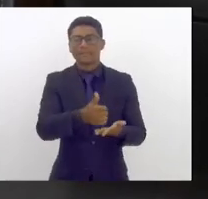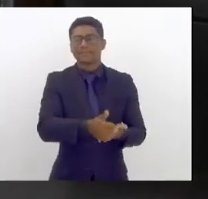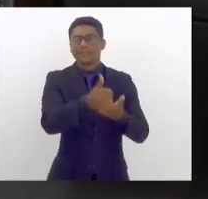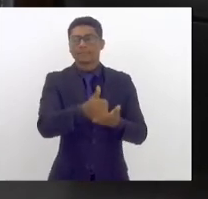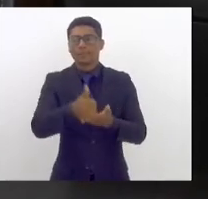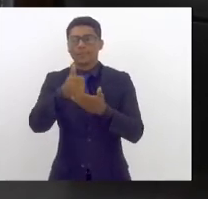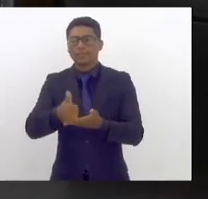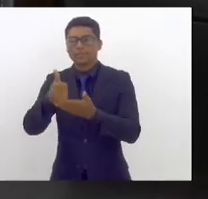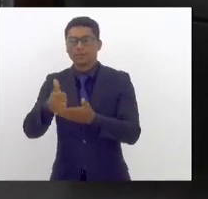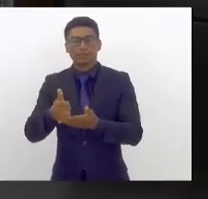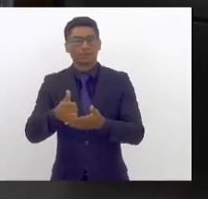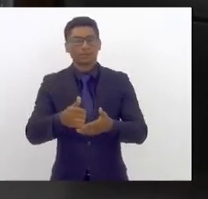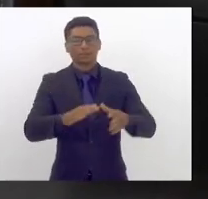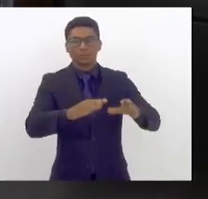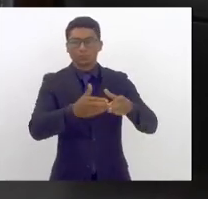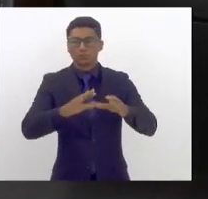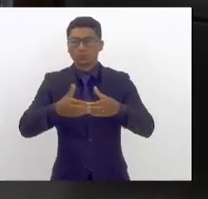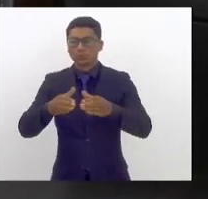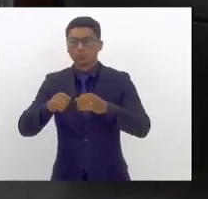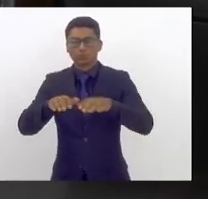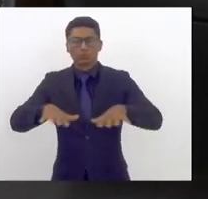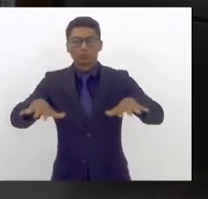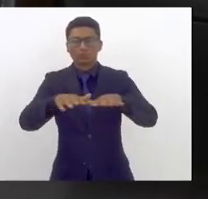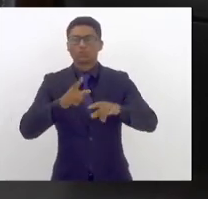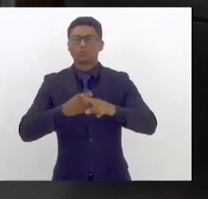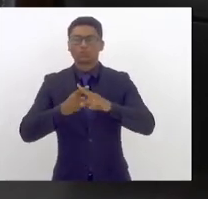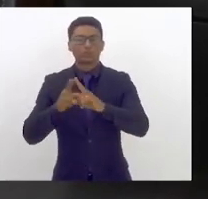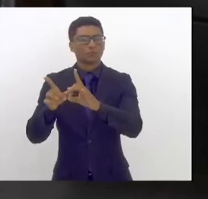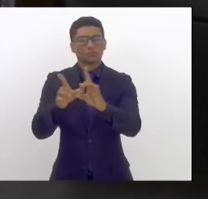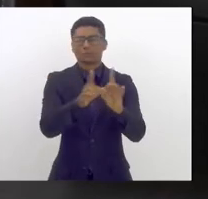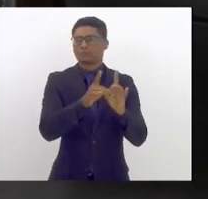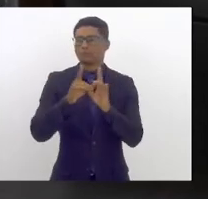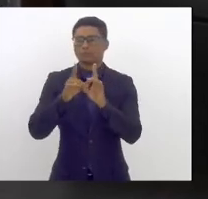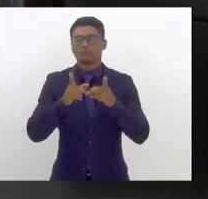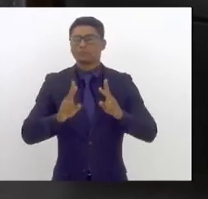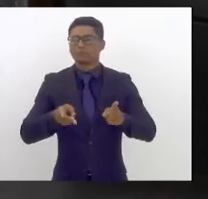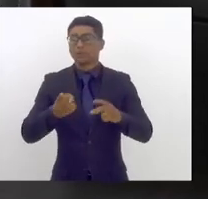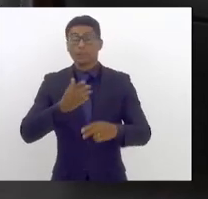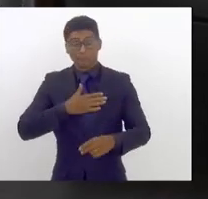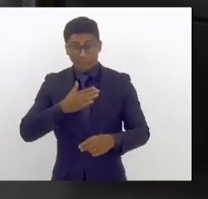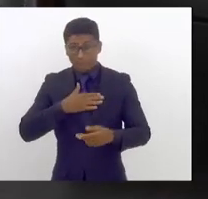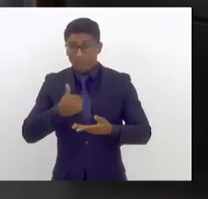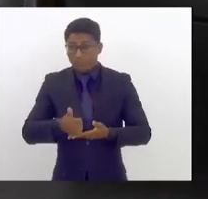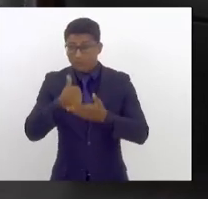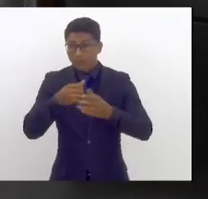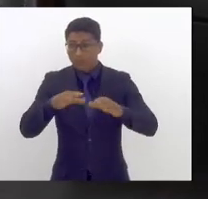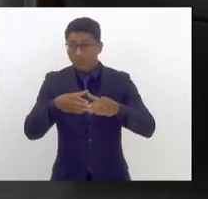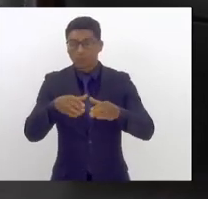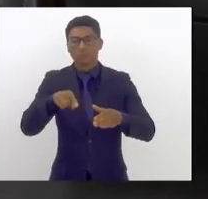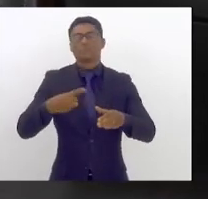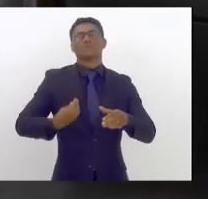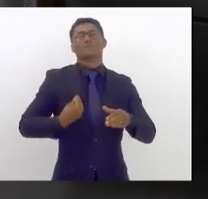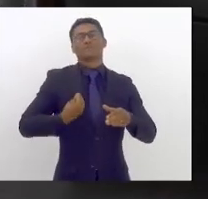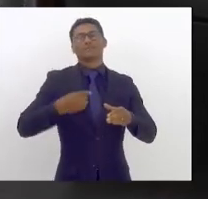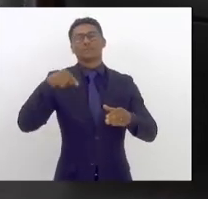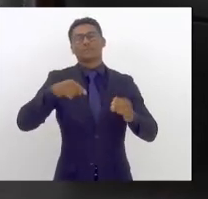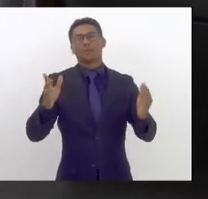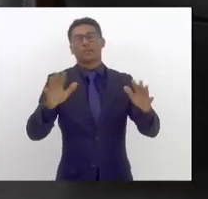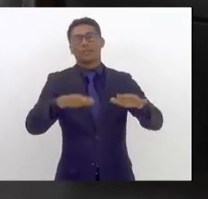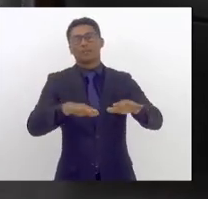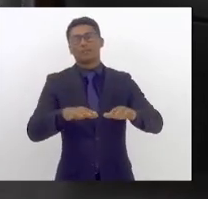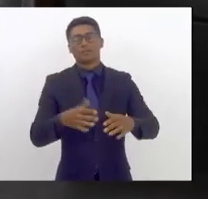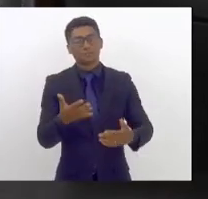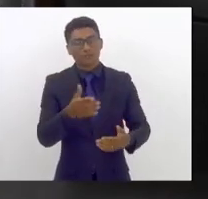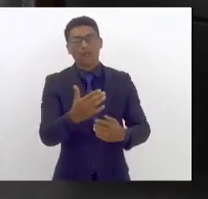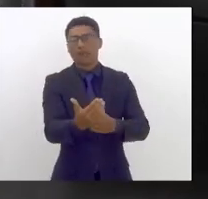todas nós deputadas que sempre Estamos unidos a que agradecer a minha assessoria que tá aqui presente também nesse nesse plenário que